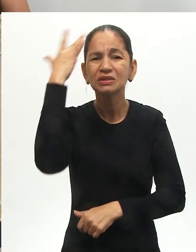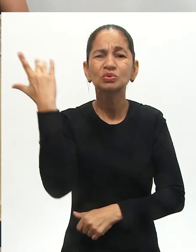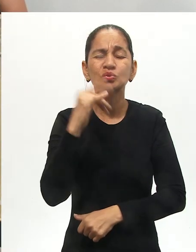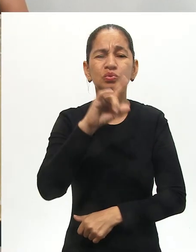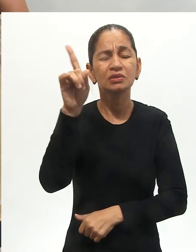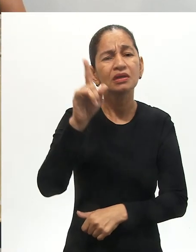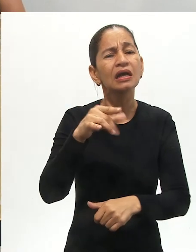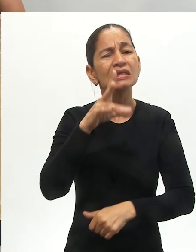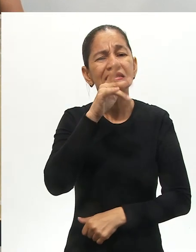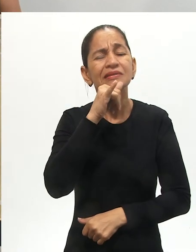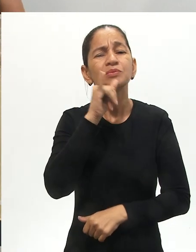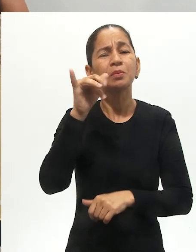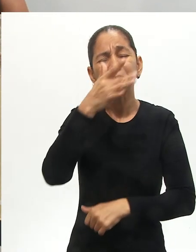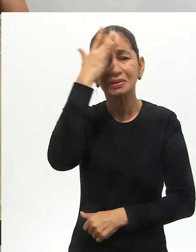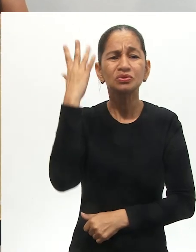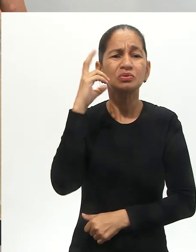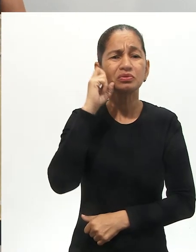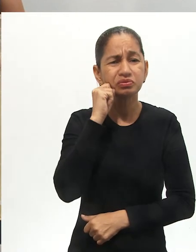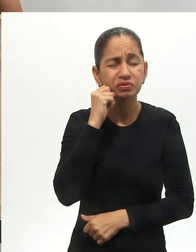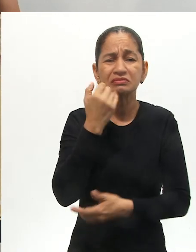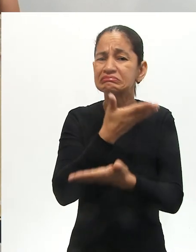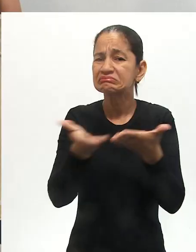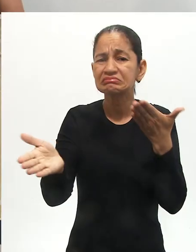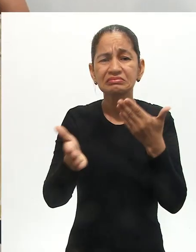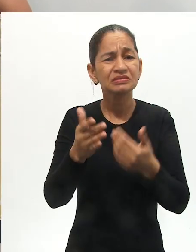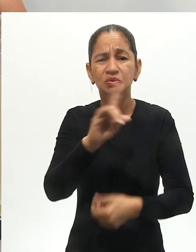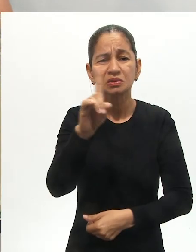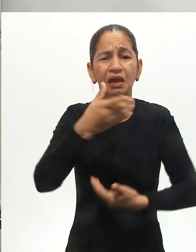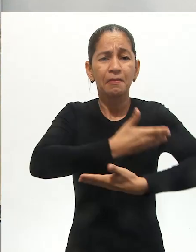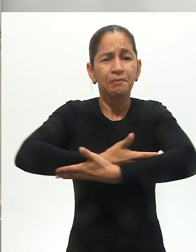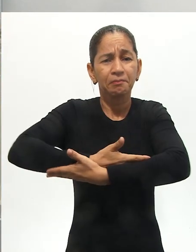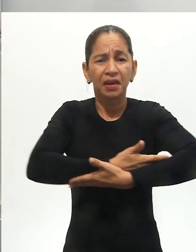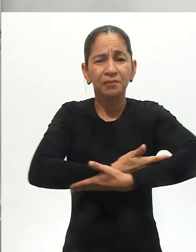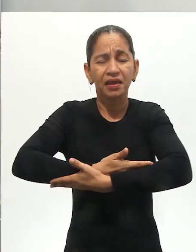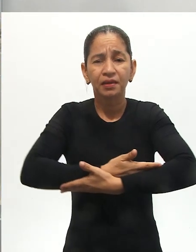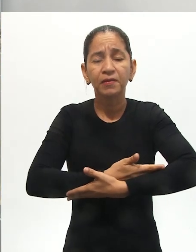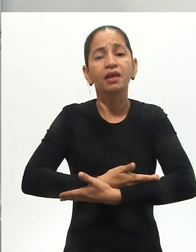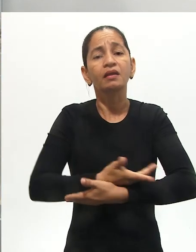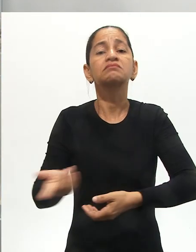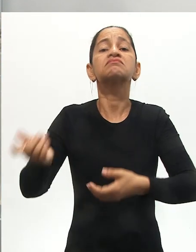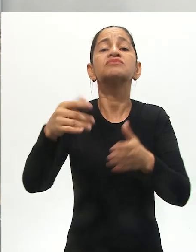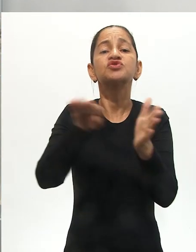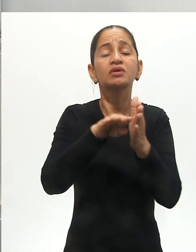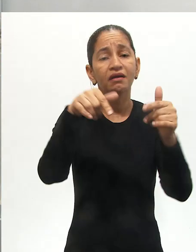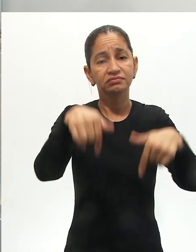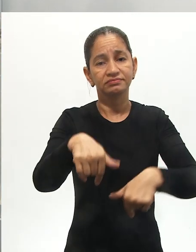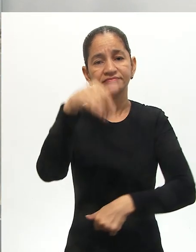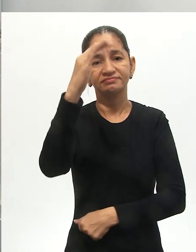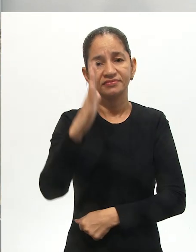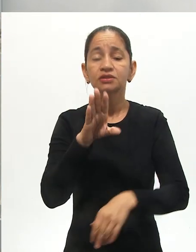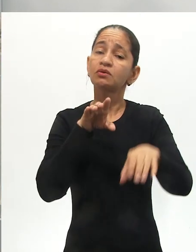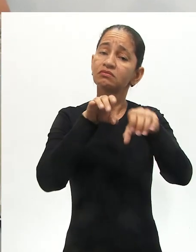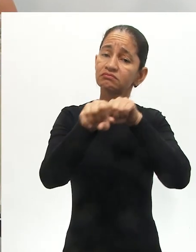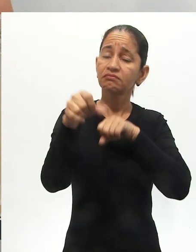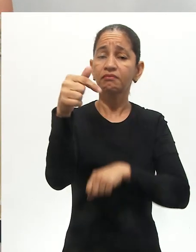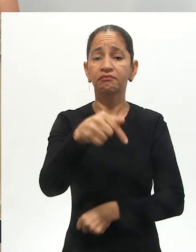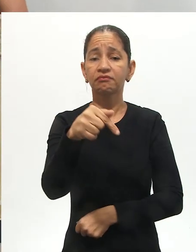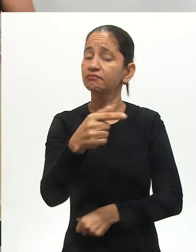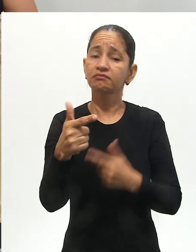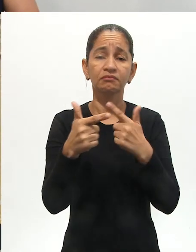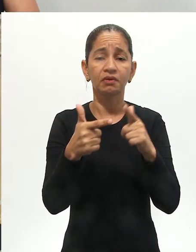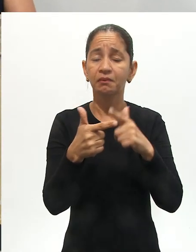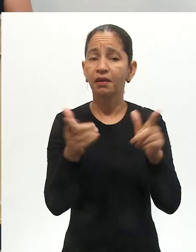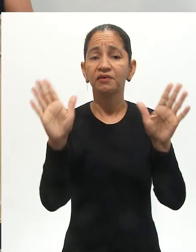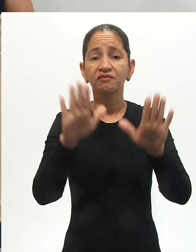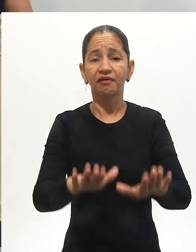que eram mandados pela coroa portuguesa para estudarem nesse colégio, se formarem no Brasil e,